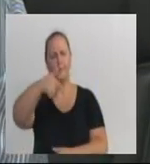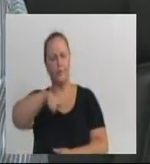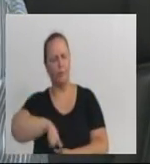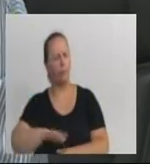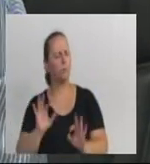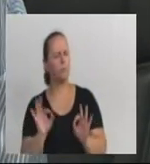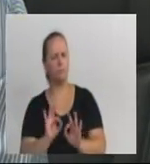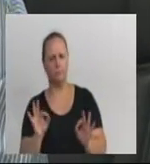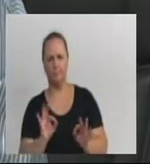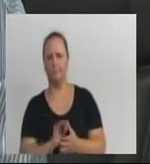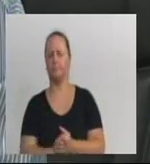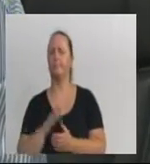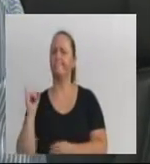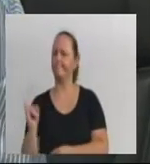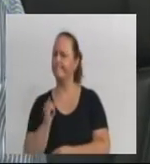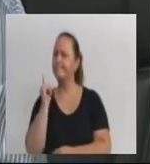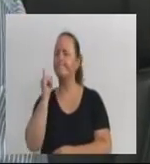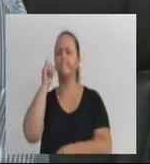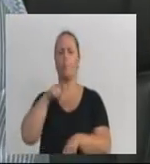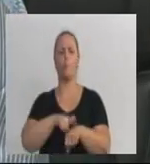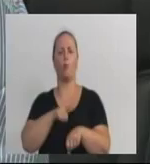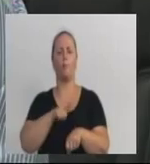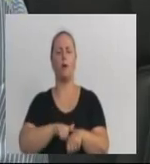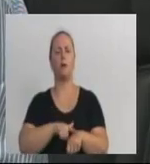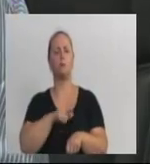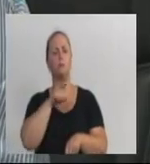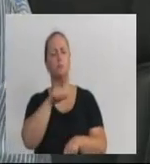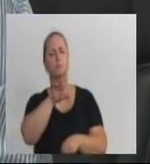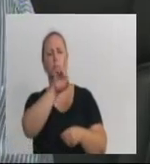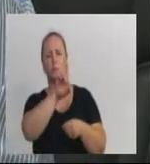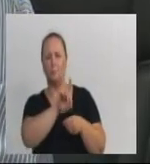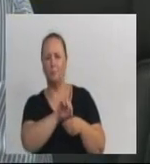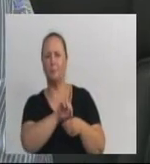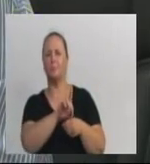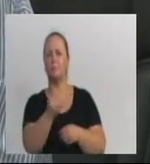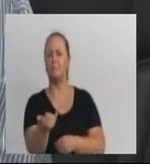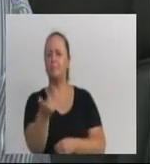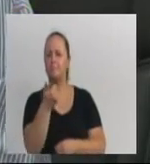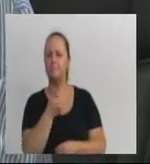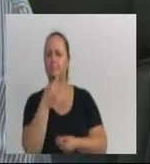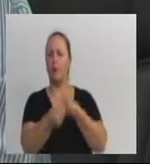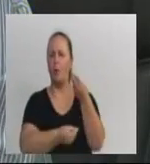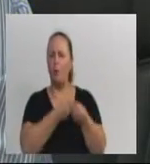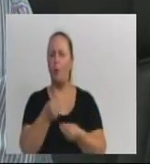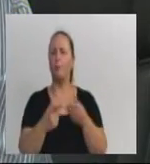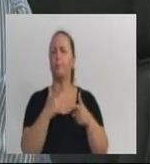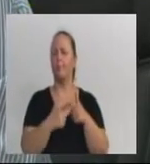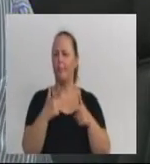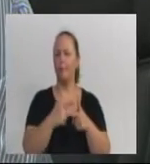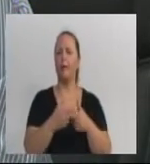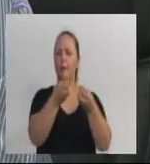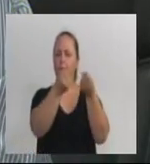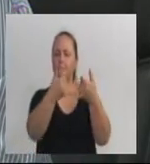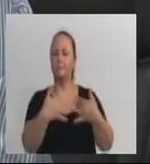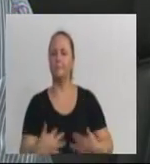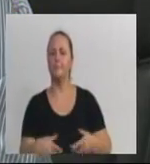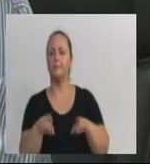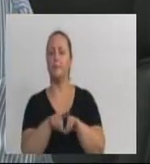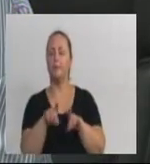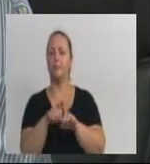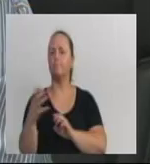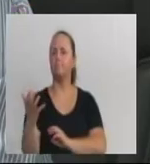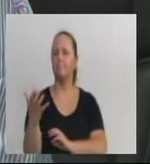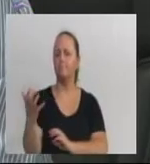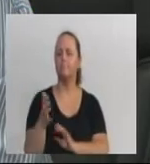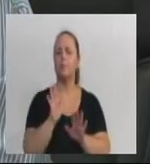a importância daquele momento de nós podermos ouvir as questões ali apresentadas e as demandas que nós já tínhamos